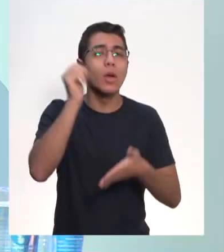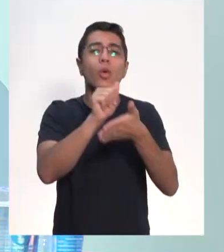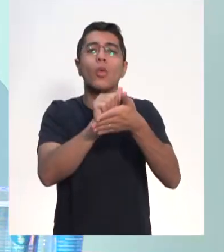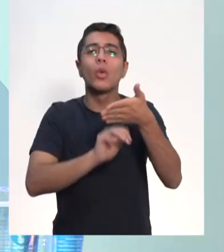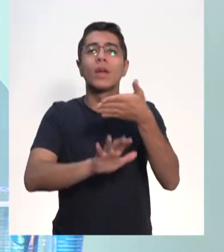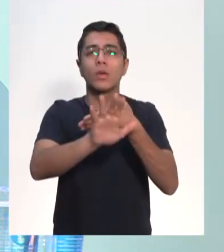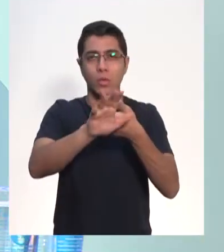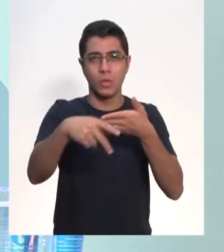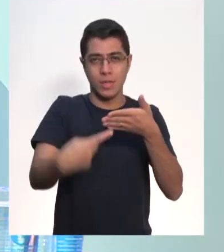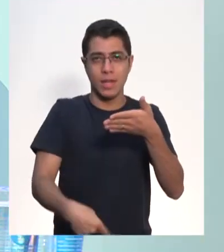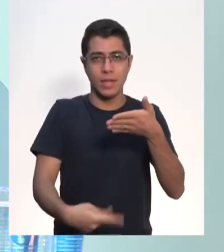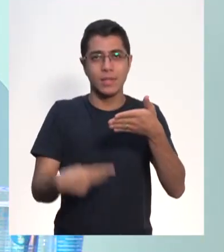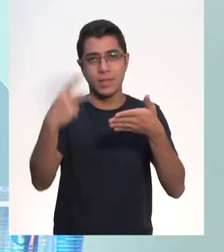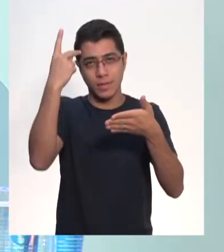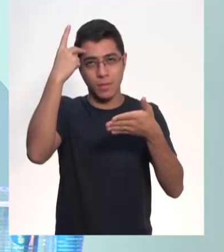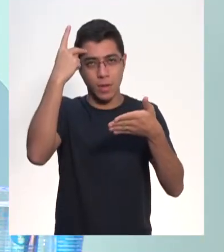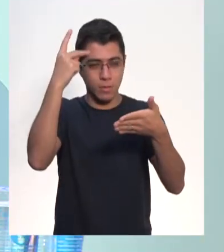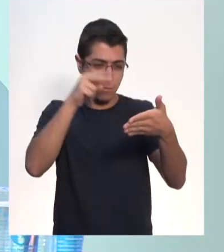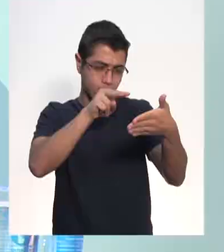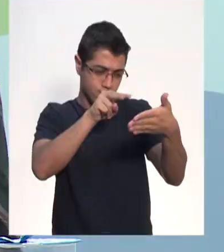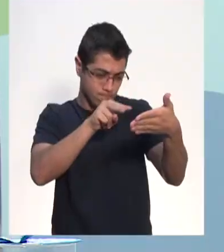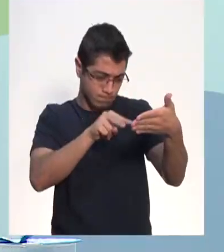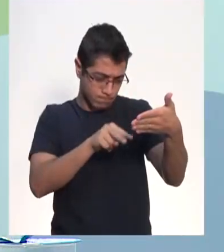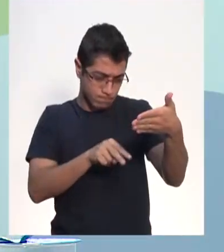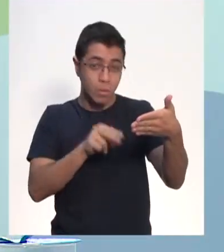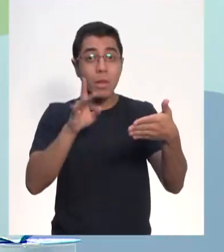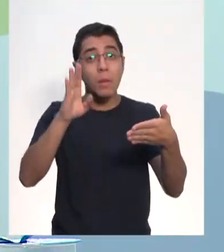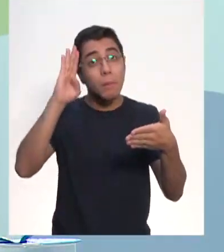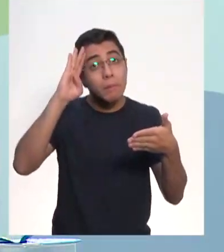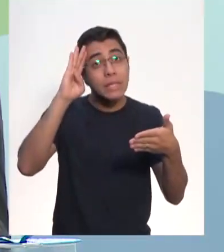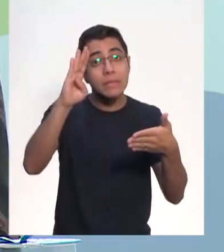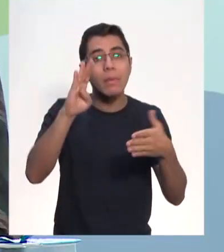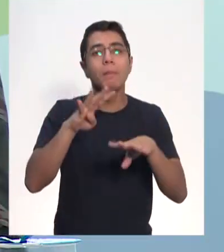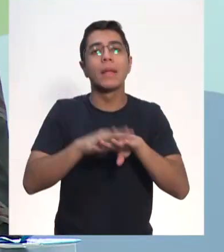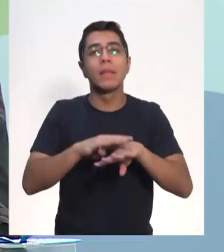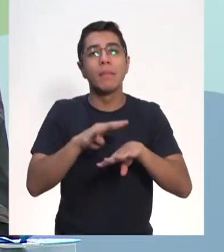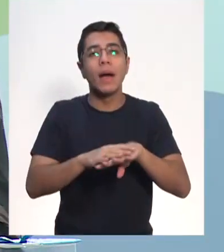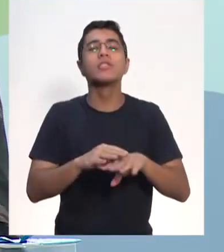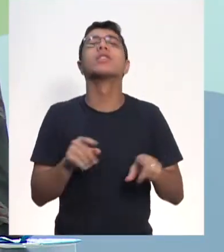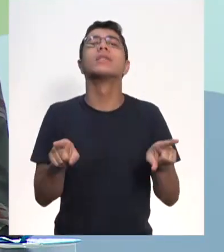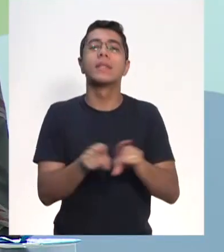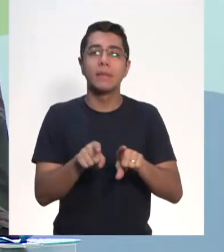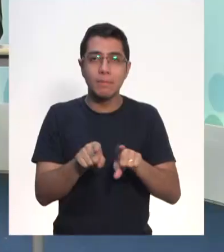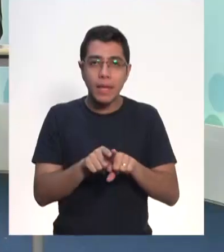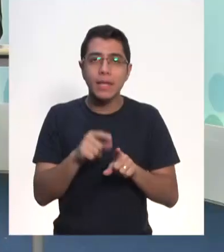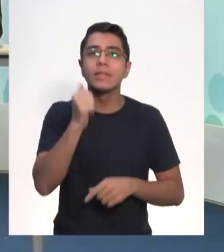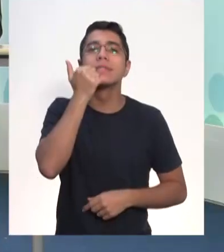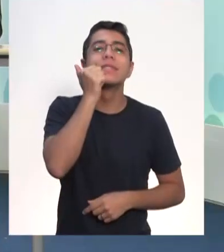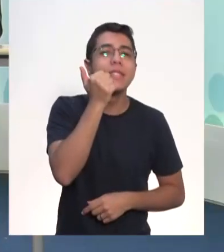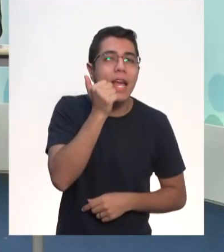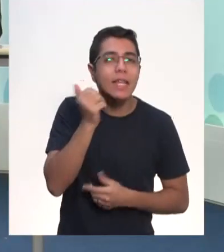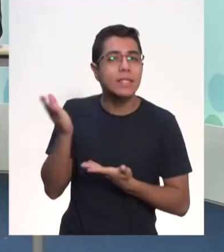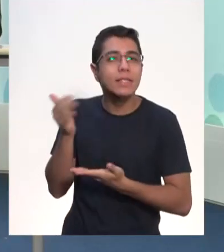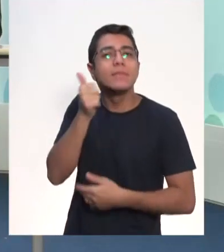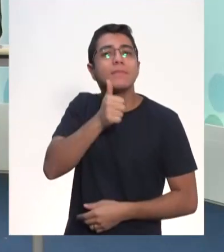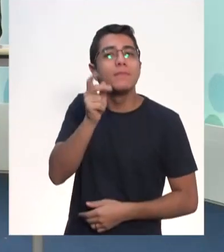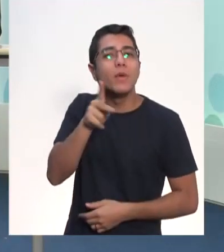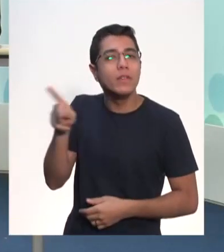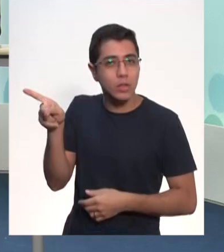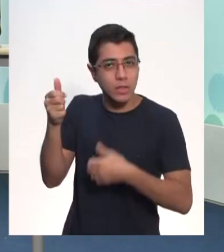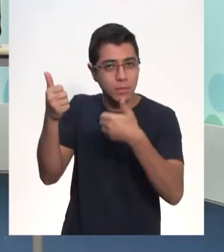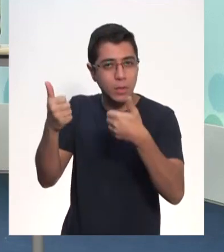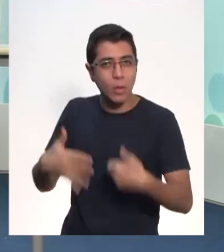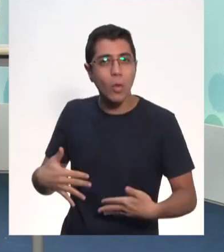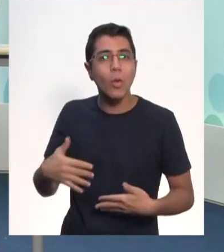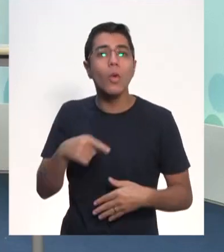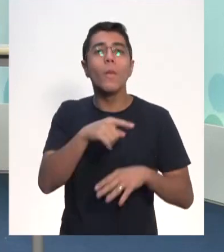sempre lembrar, no caso de matemática, assim como de ciências, a professora citou, ele agrupa as habilidades